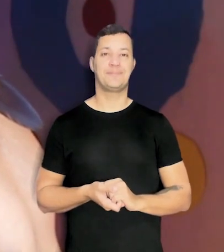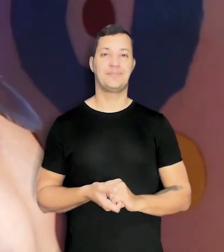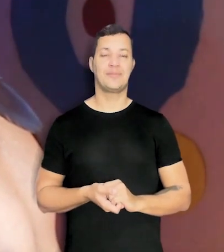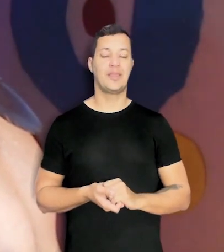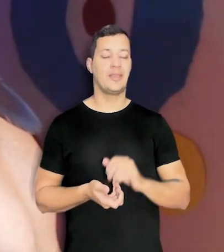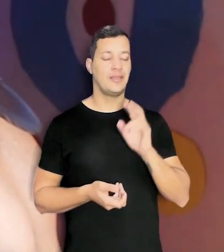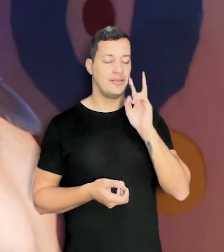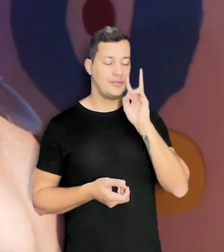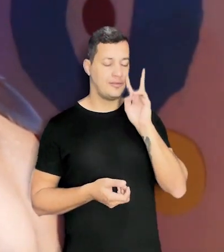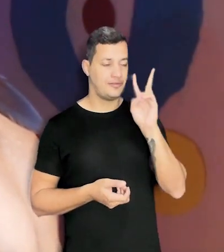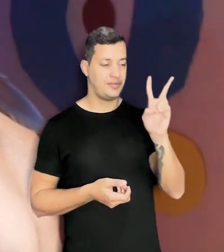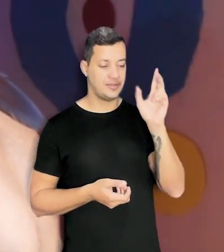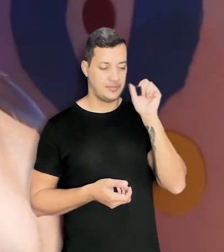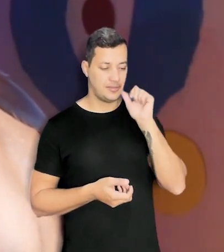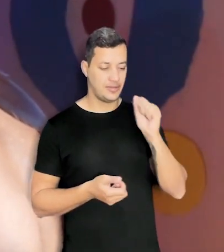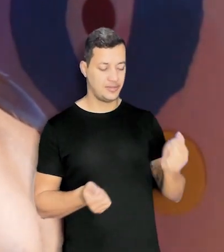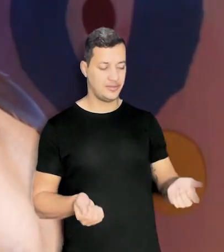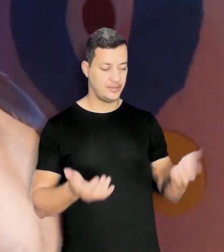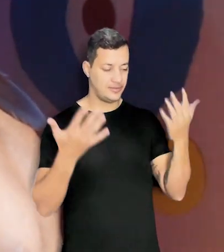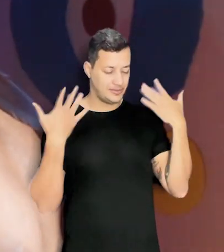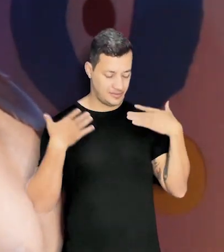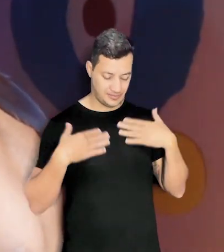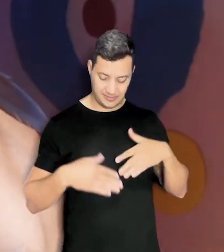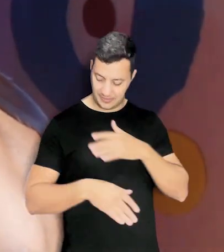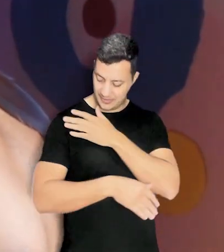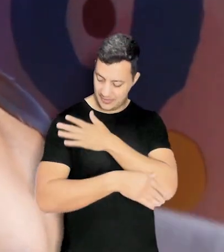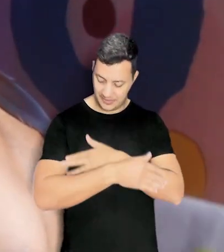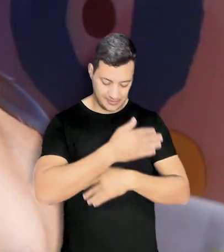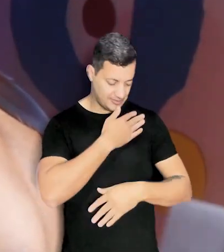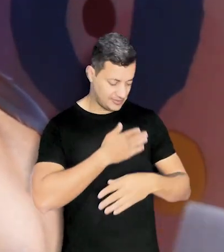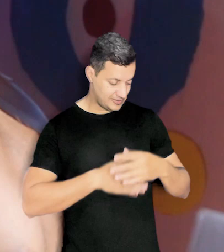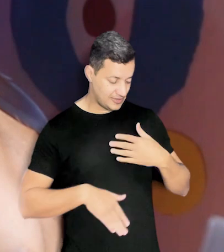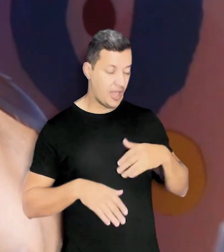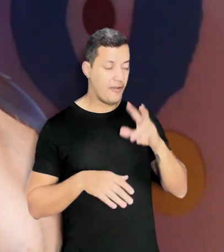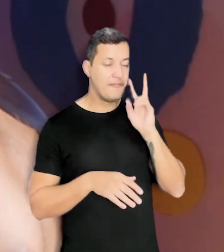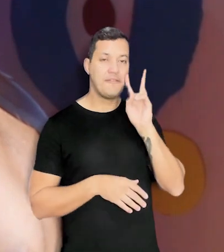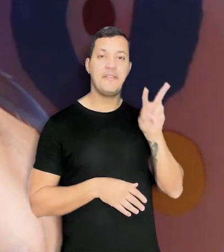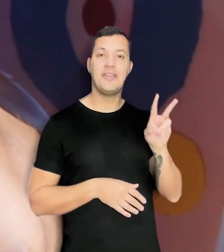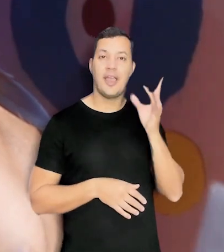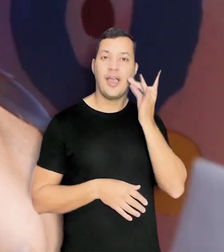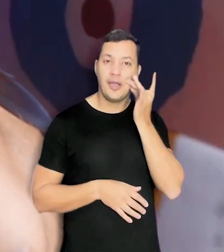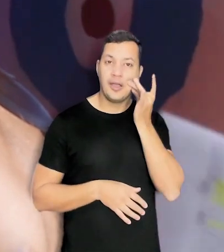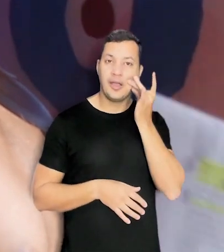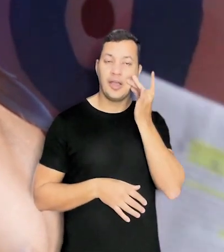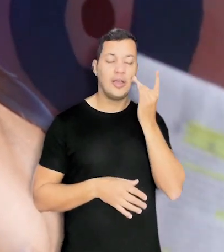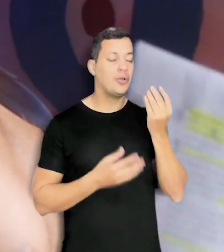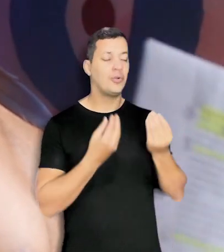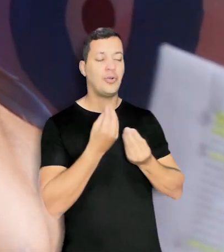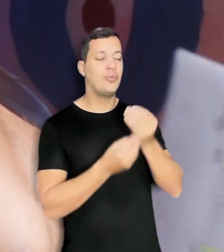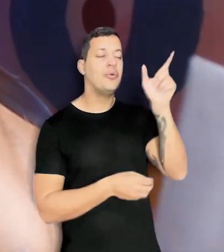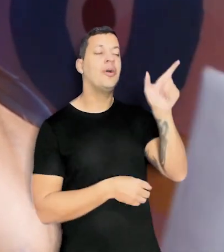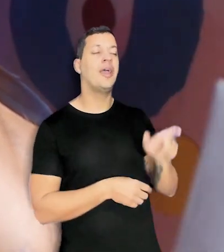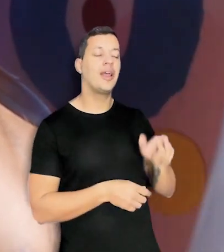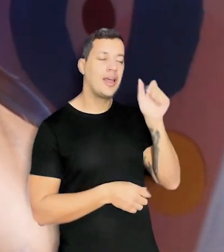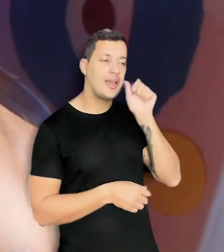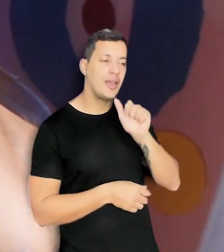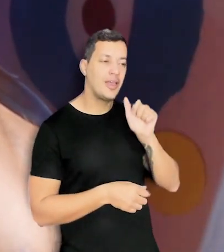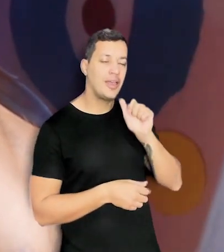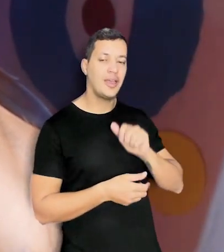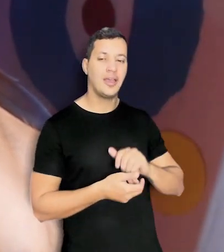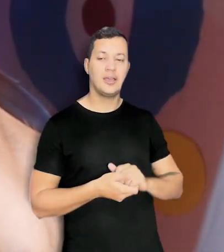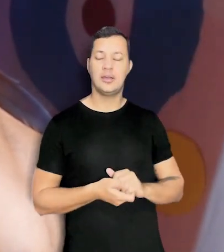Eu a vi que se banhava. Eu a vi que se banhava. Vê como ela era.